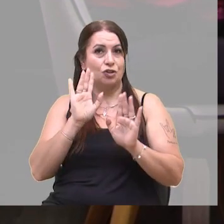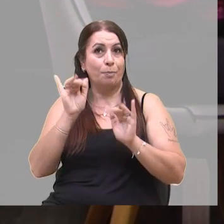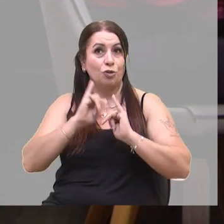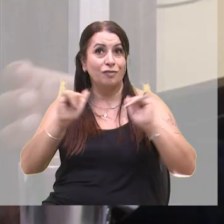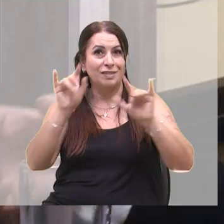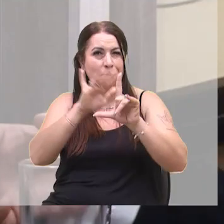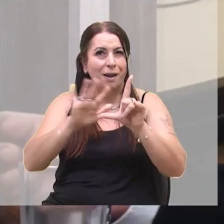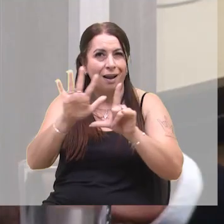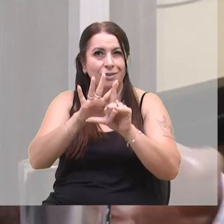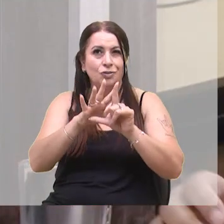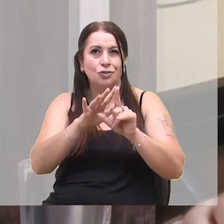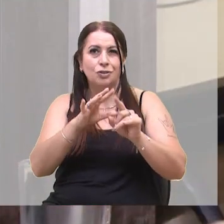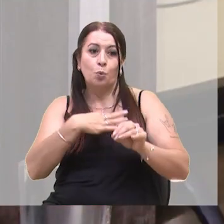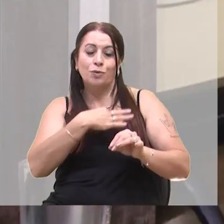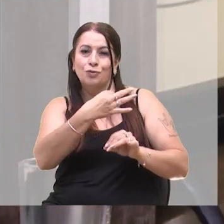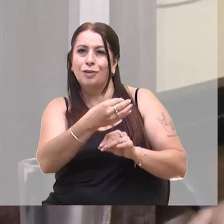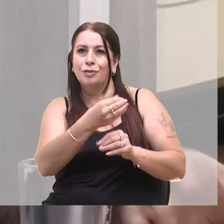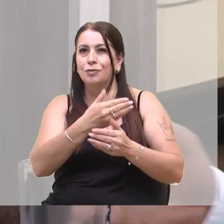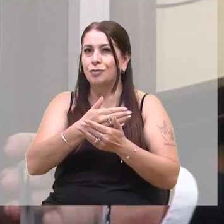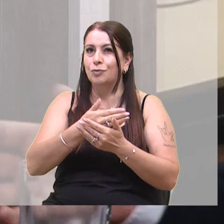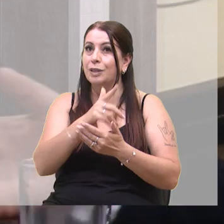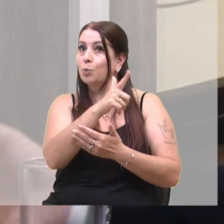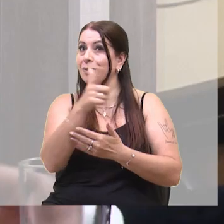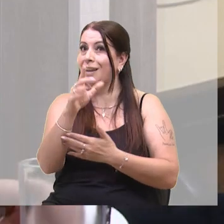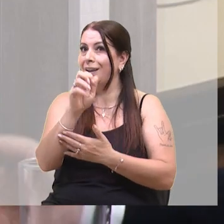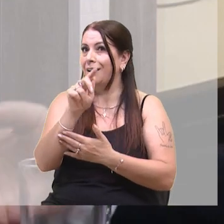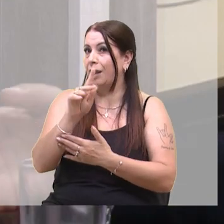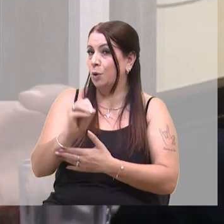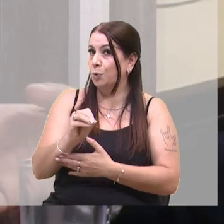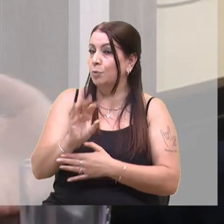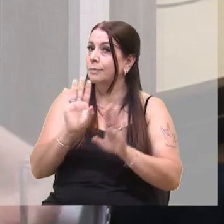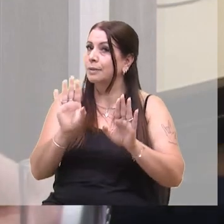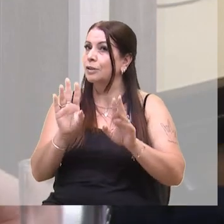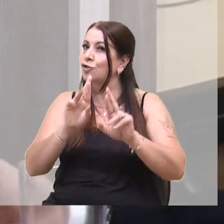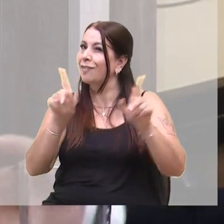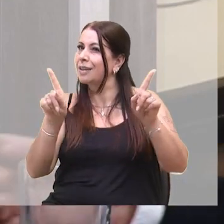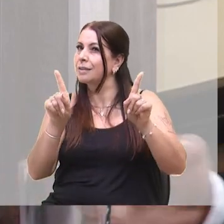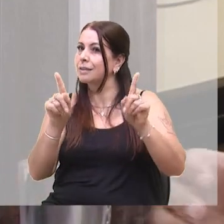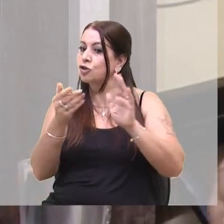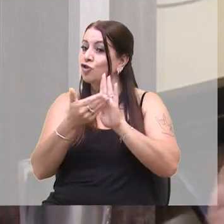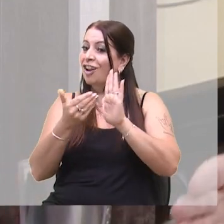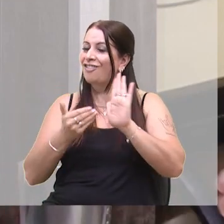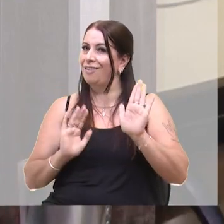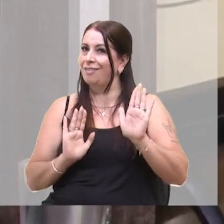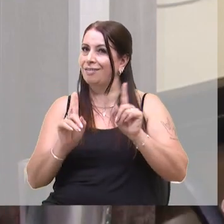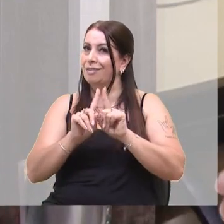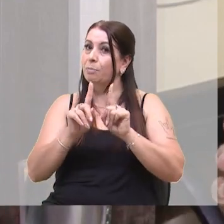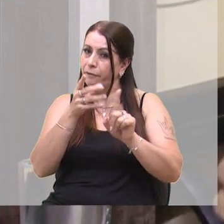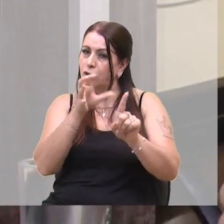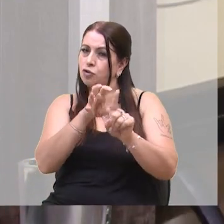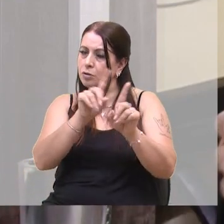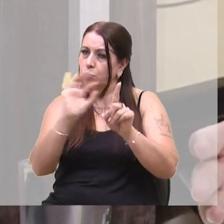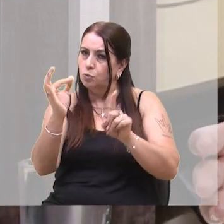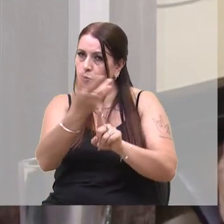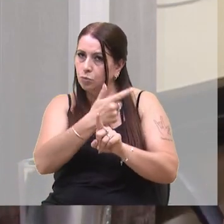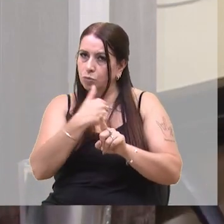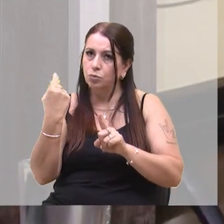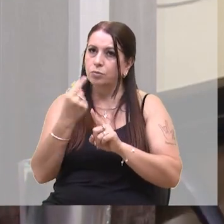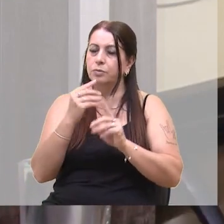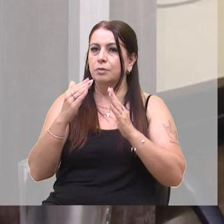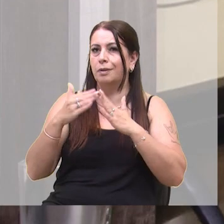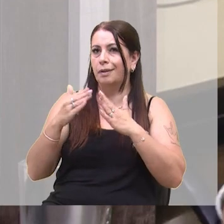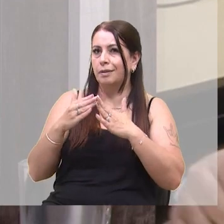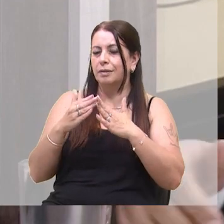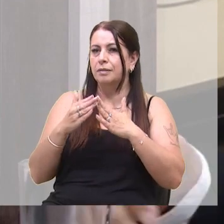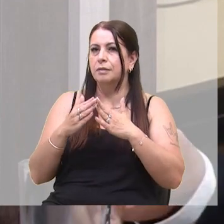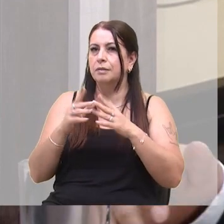reeleição, ele tem uma vantagem em relação ao candidato, aquele que está sem cargo. Exato. Então tem uma série de restrições que vai atingir também a